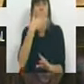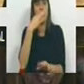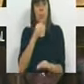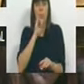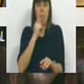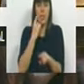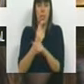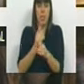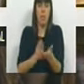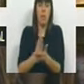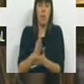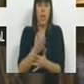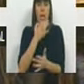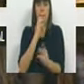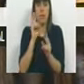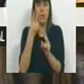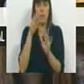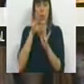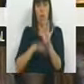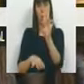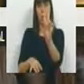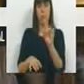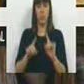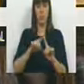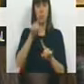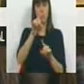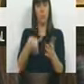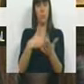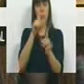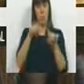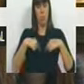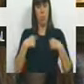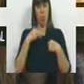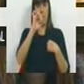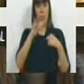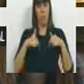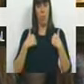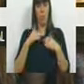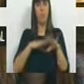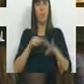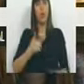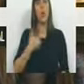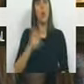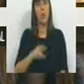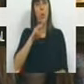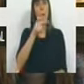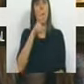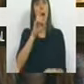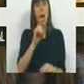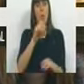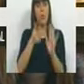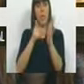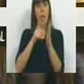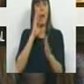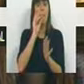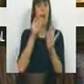credibilidade só se pode manter dadas duas condições. Uma é que os seus contributos próprios, os contributos que o doutor Mário Centeno,